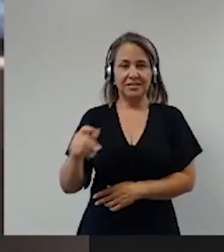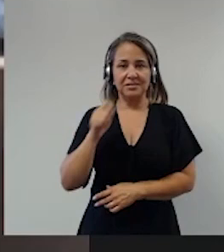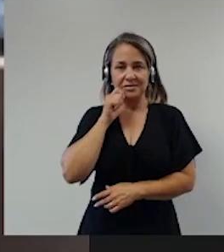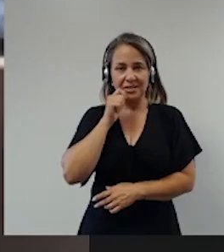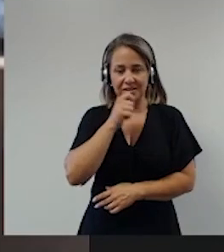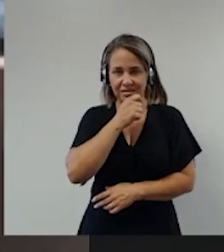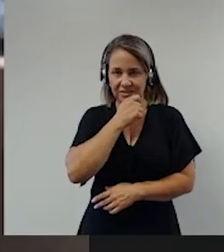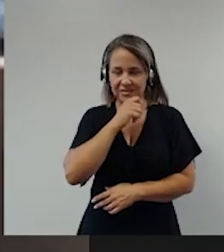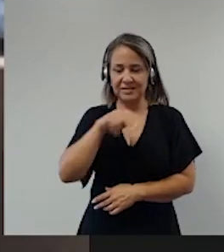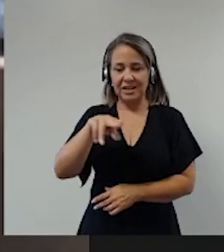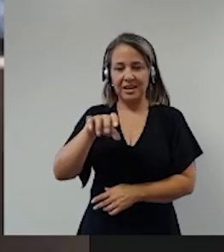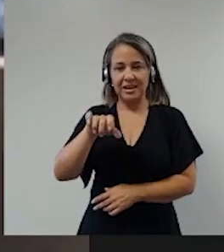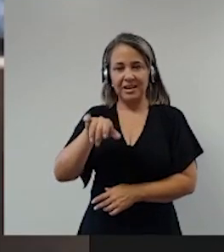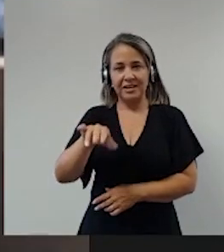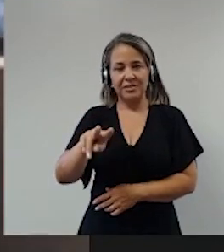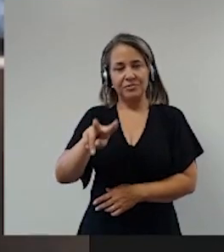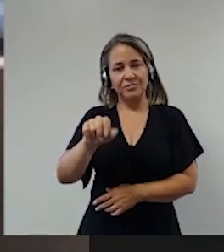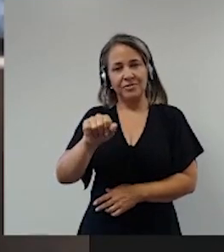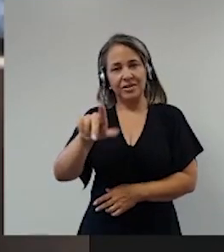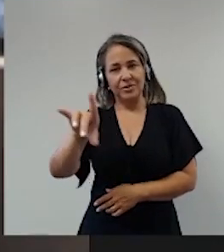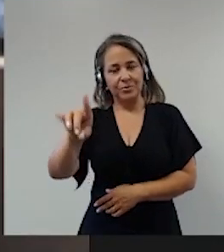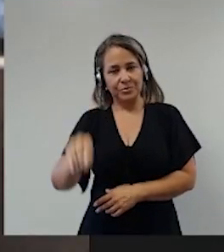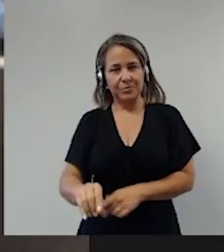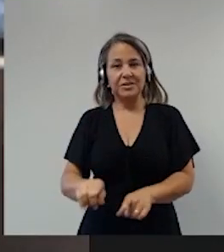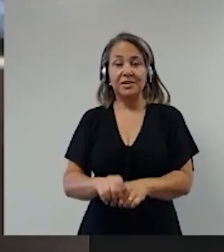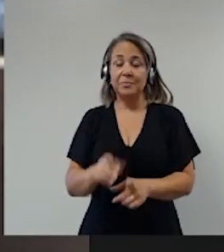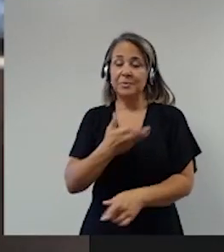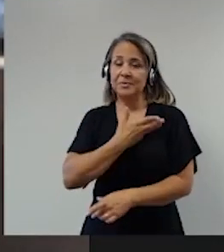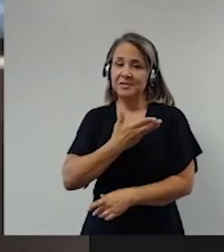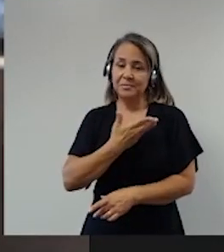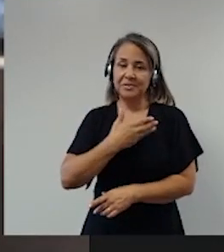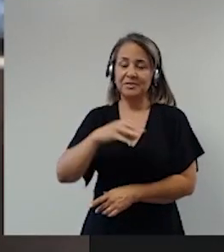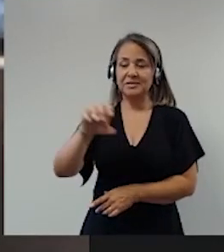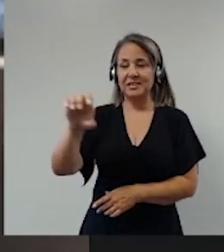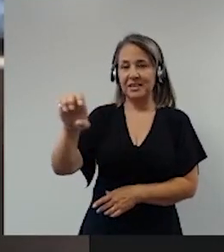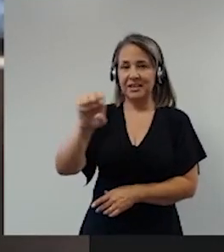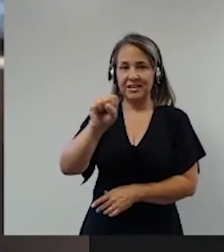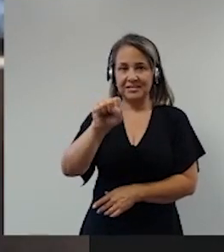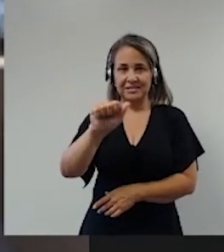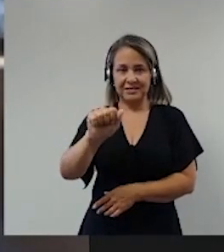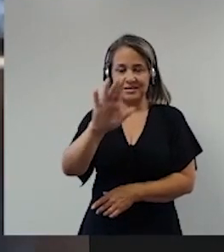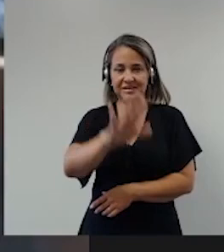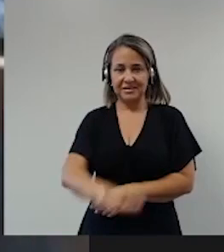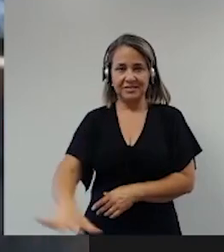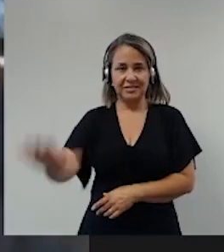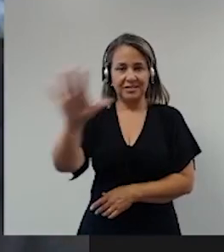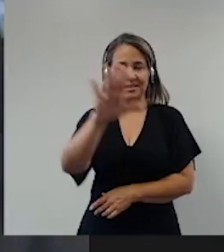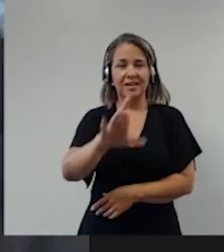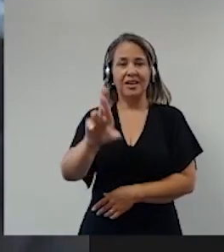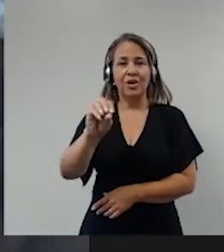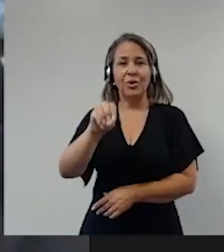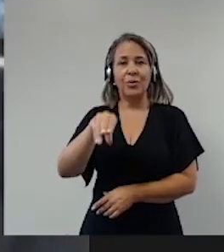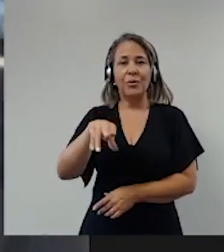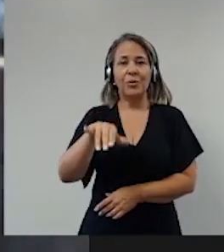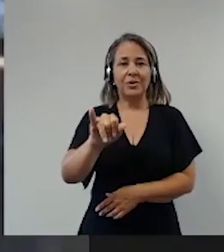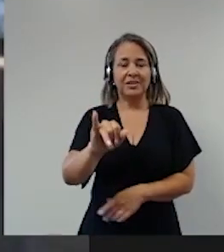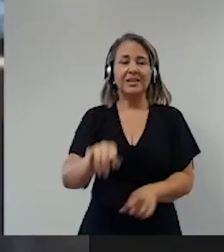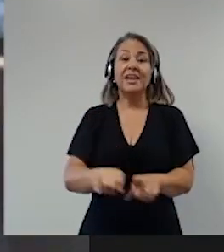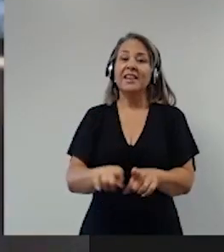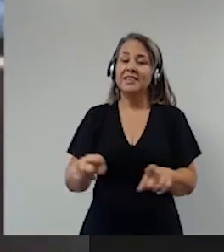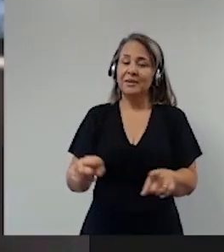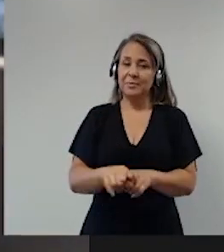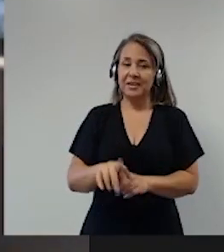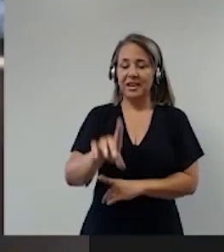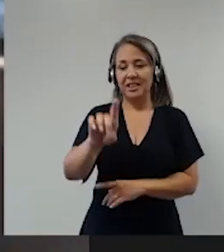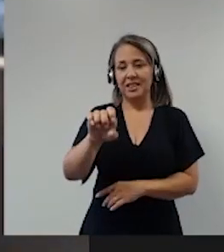Alagoas, Nivaldo Barbosa, e dos amigos, presidente da ESA Nacional, Rony Duarte, e Delmiro Campos, membro